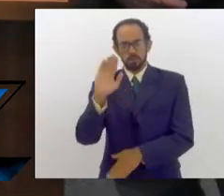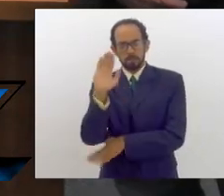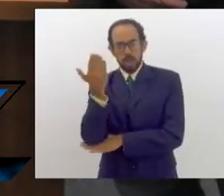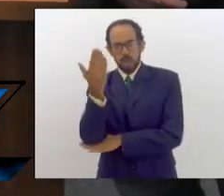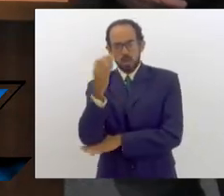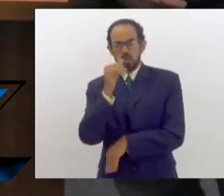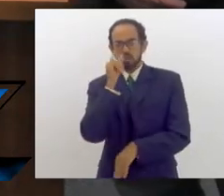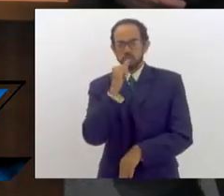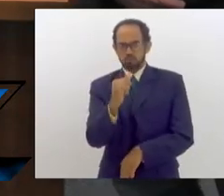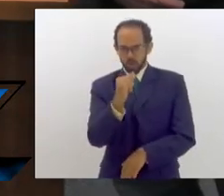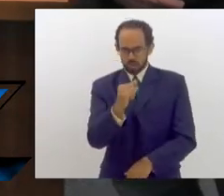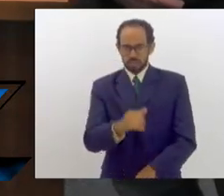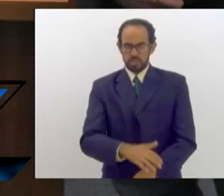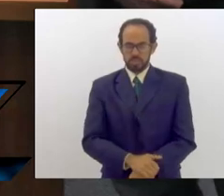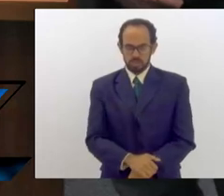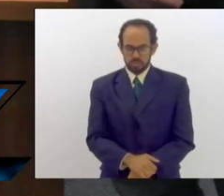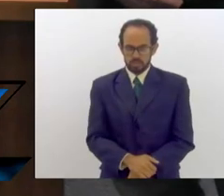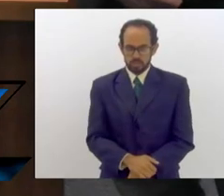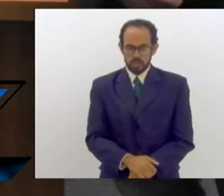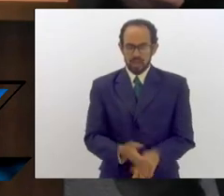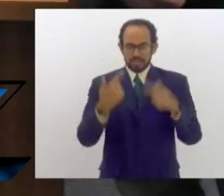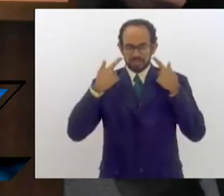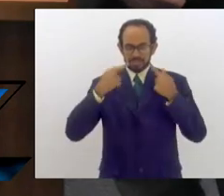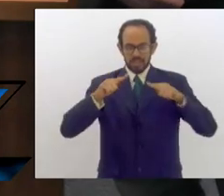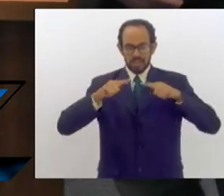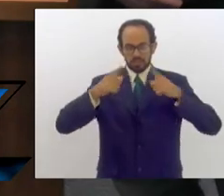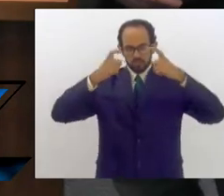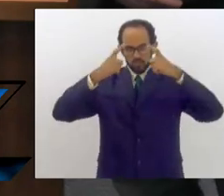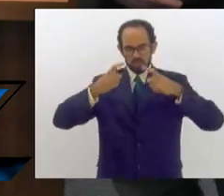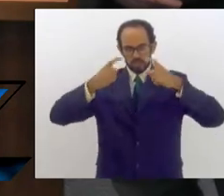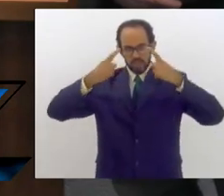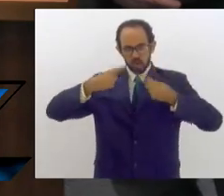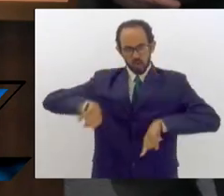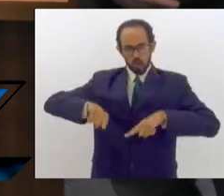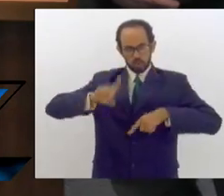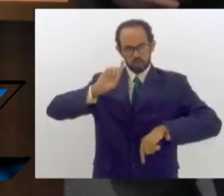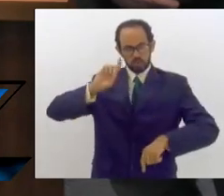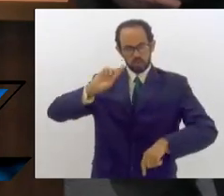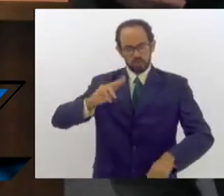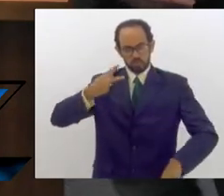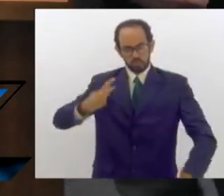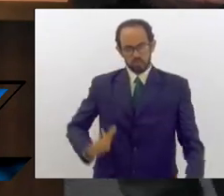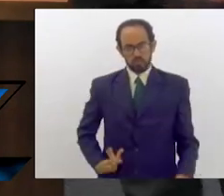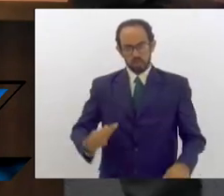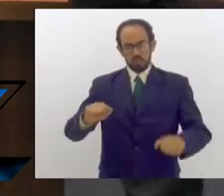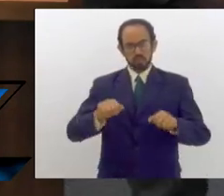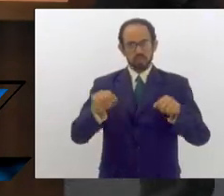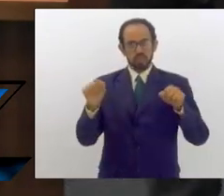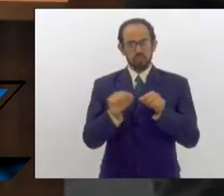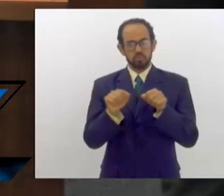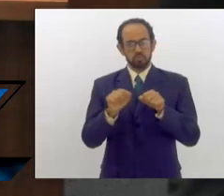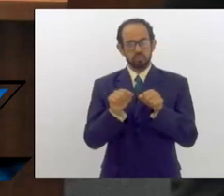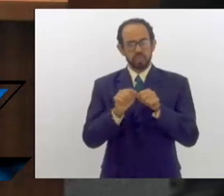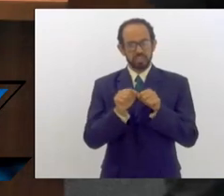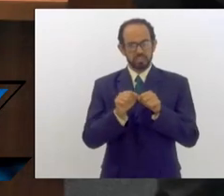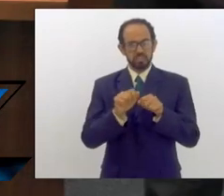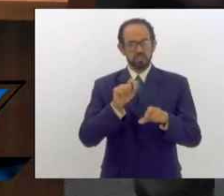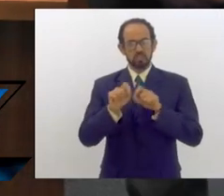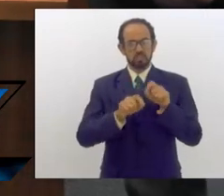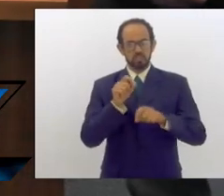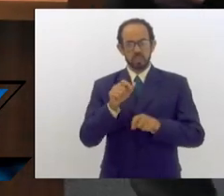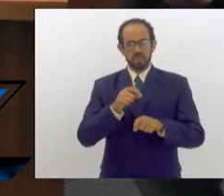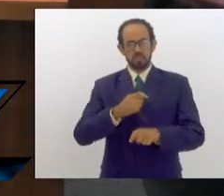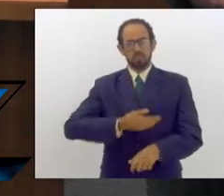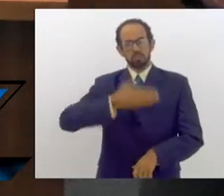choque elétrico as graves violações aos direitos humanos cometidos no local Foram amplamentes atestadas pela